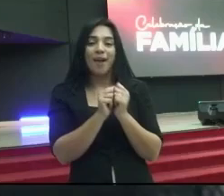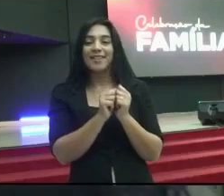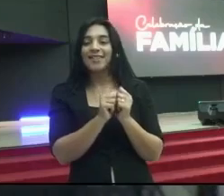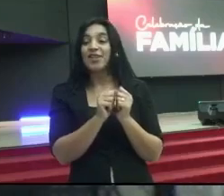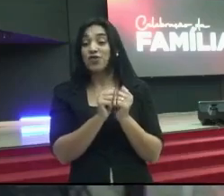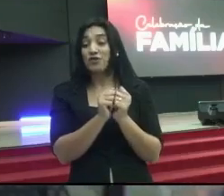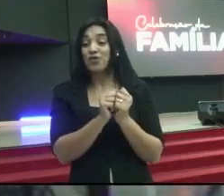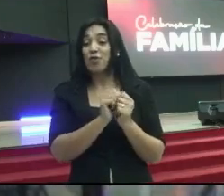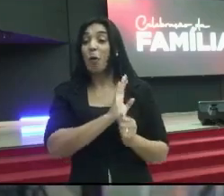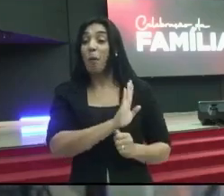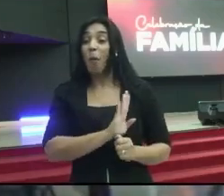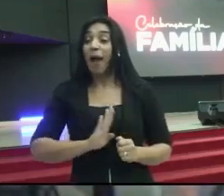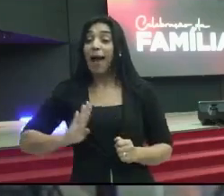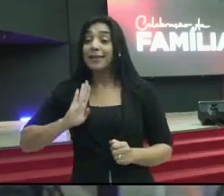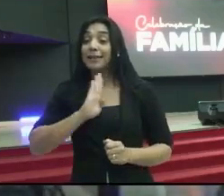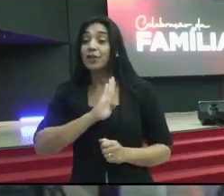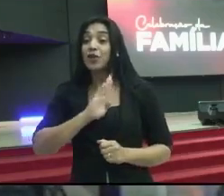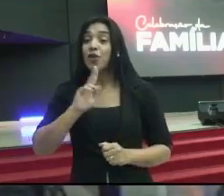Boaz.